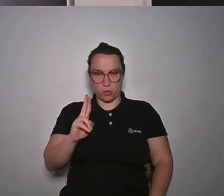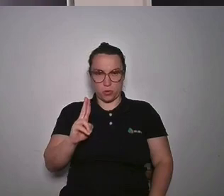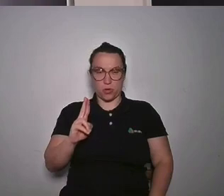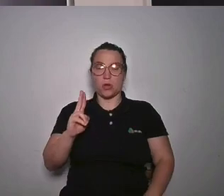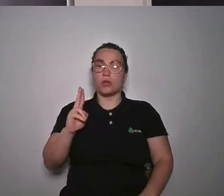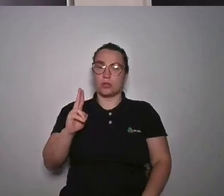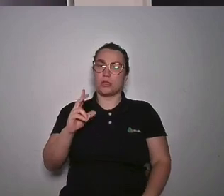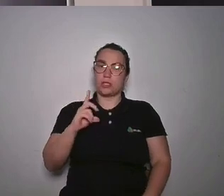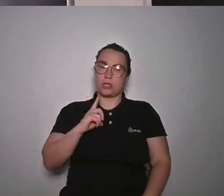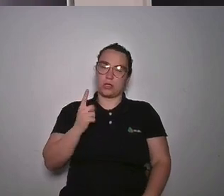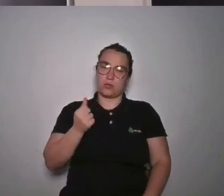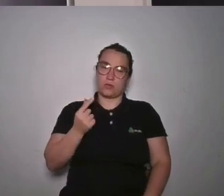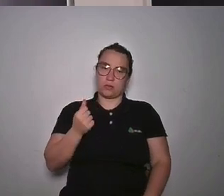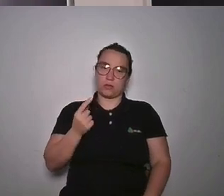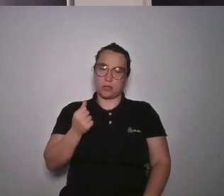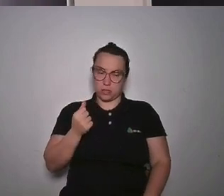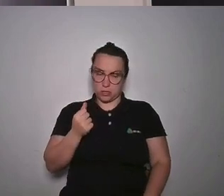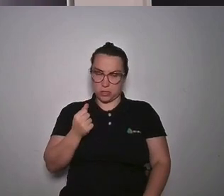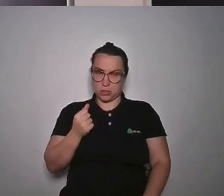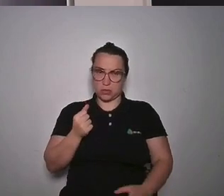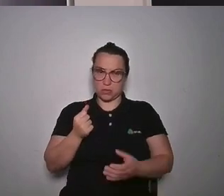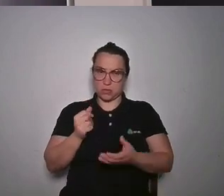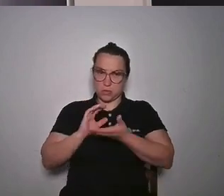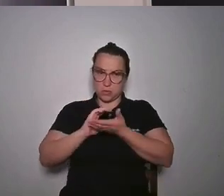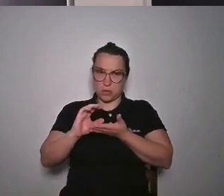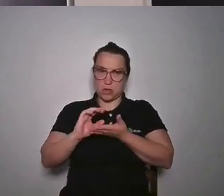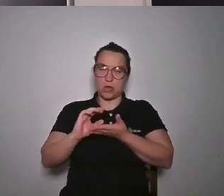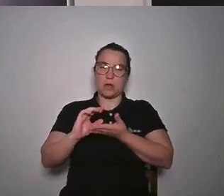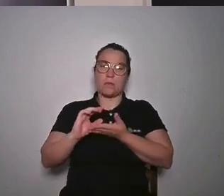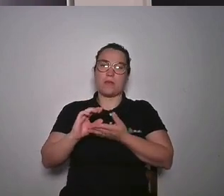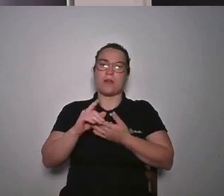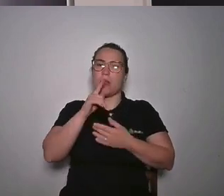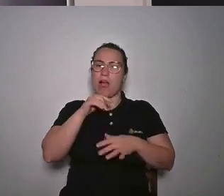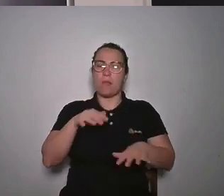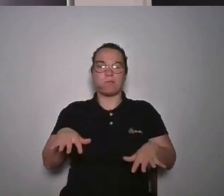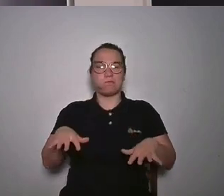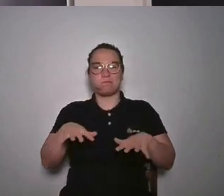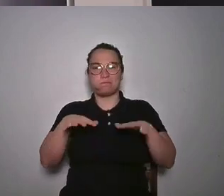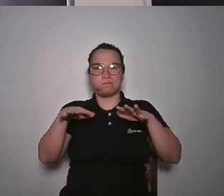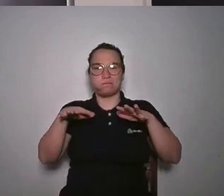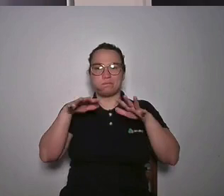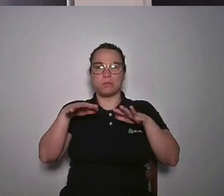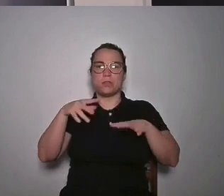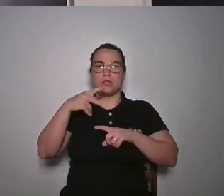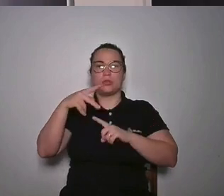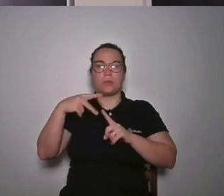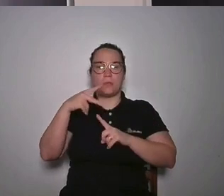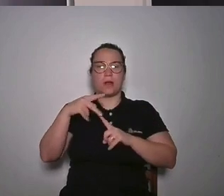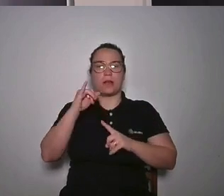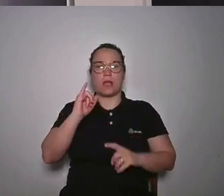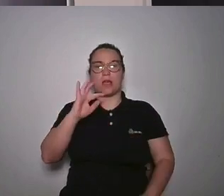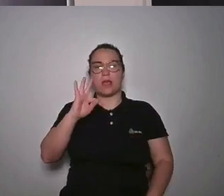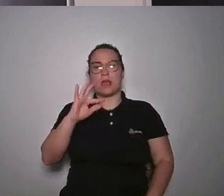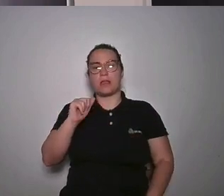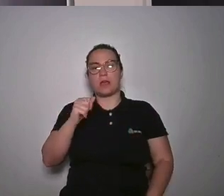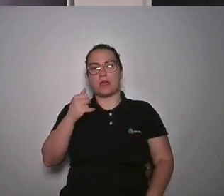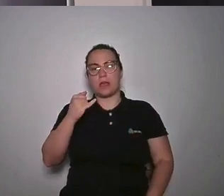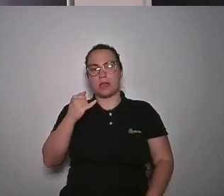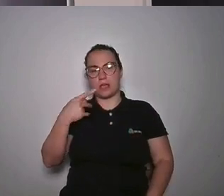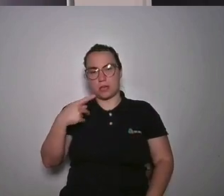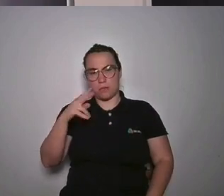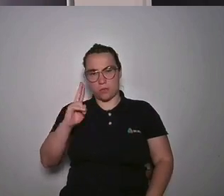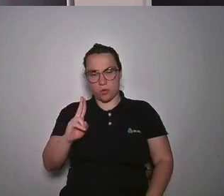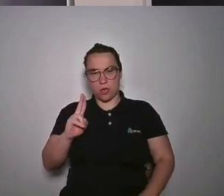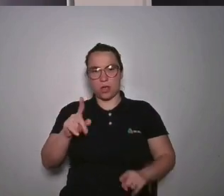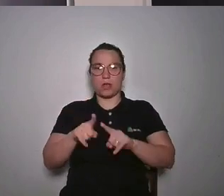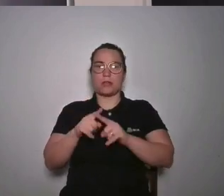compensação financeira ao município pelo alagamento do Parque Nacional de Itaipu, e também pela perca